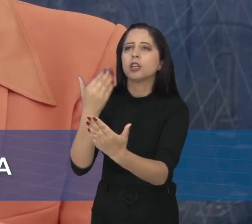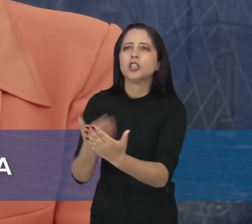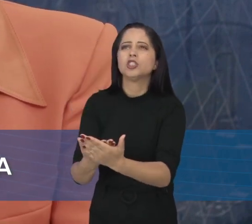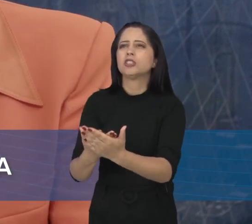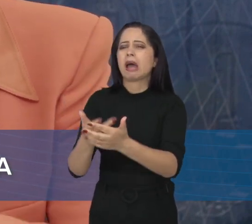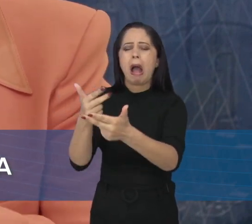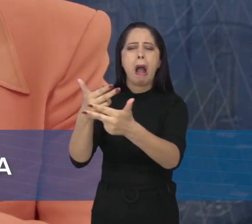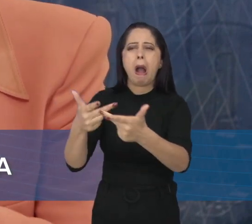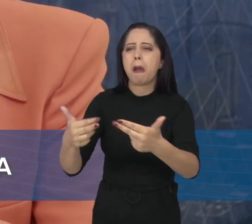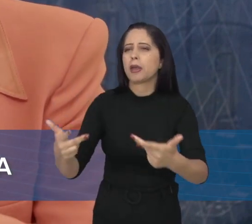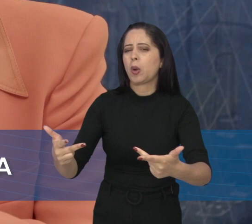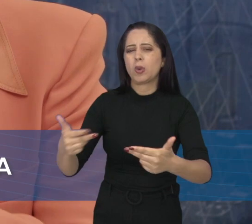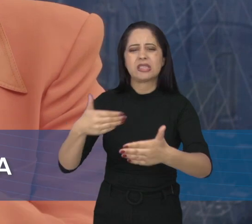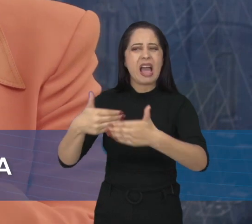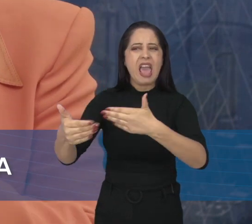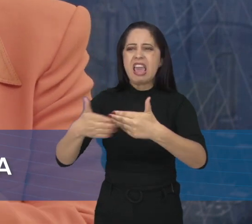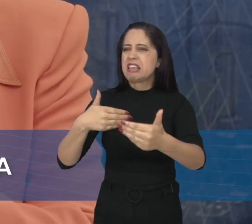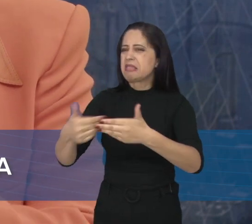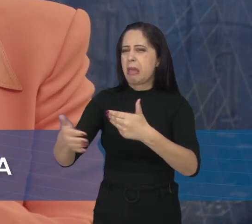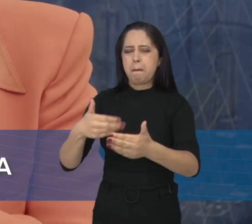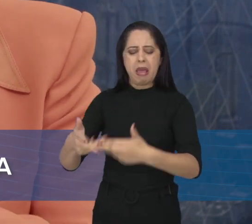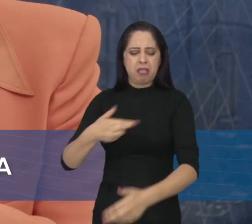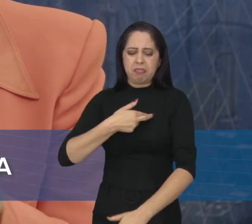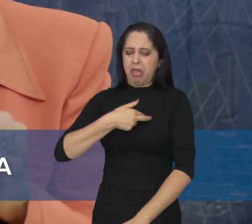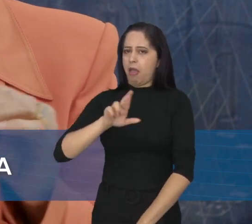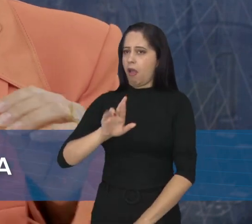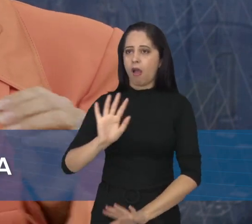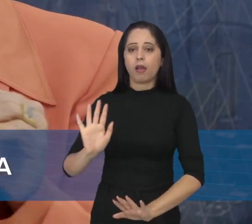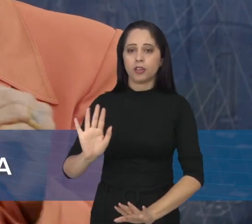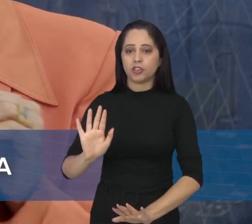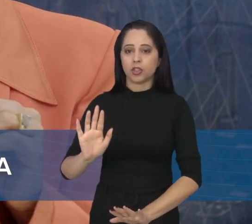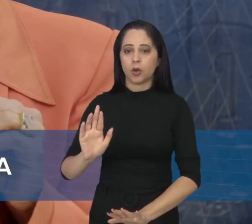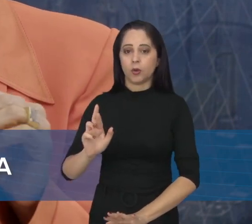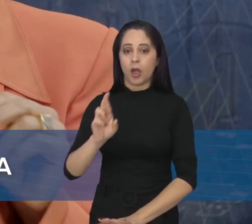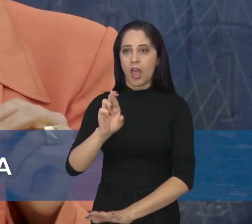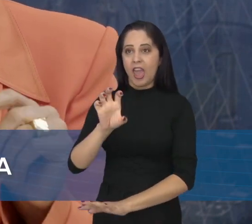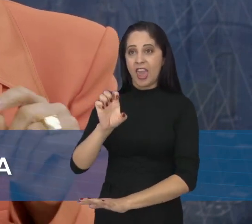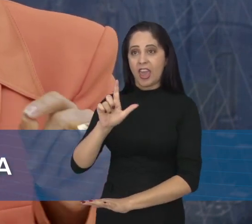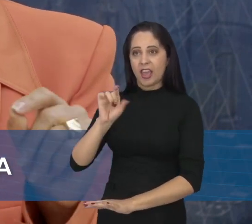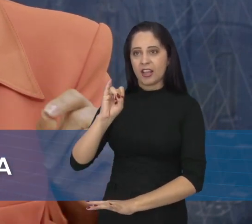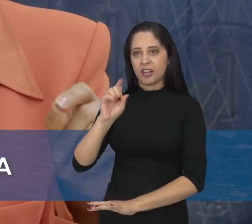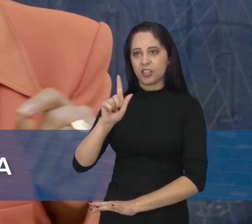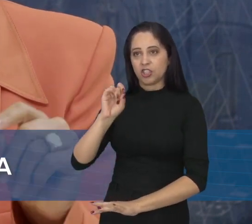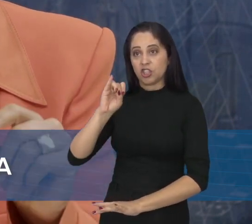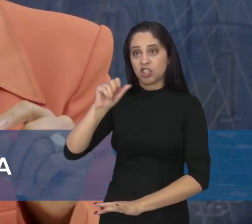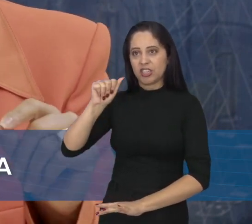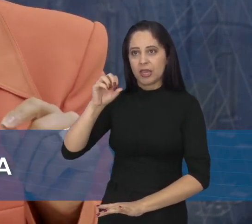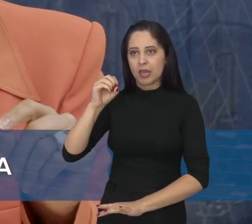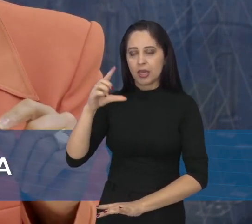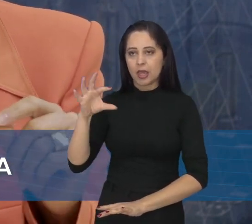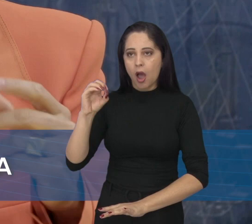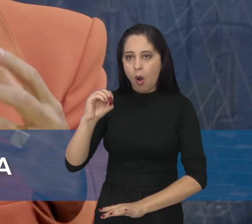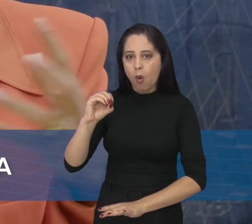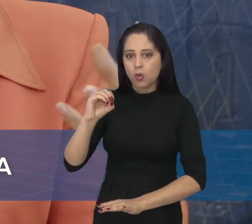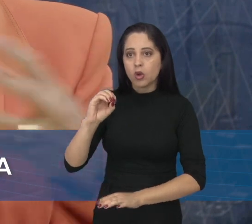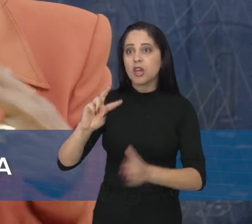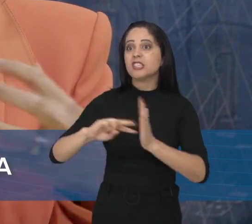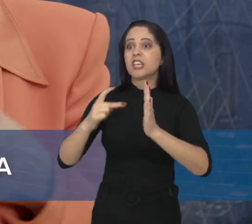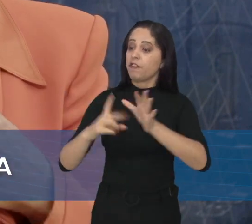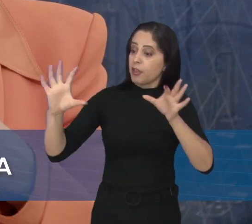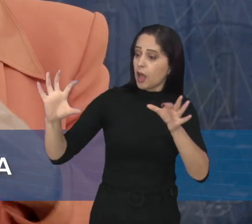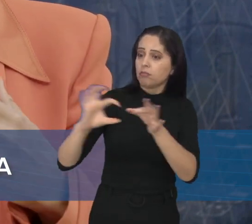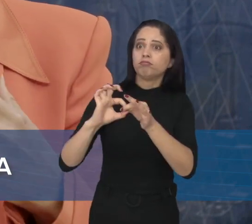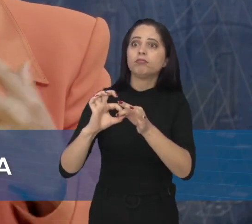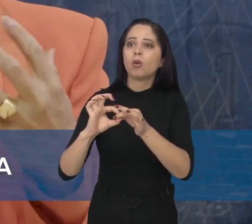sede que a gente tem independente da nossa religião. Religião vem da palavra religare, significa que a gente tem